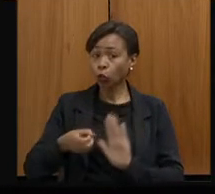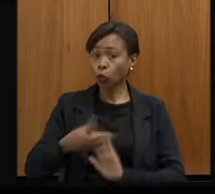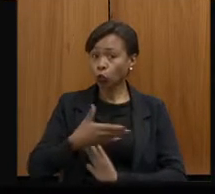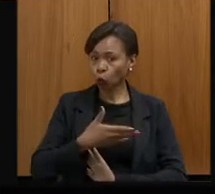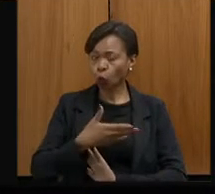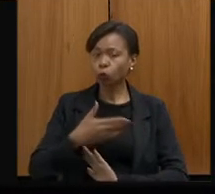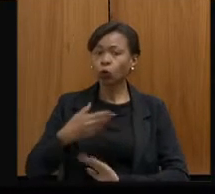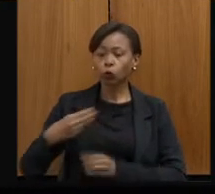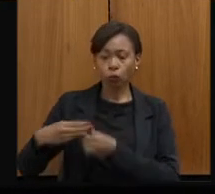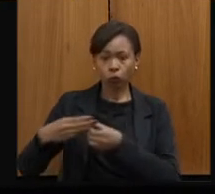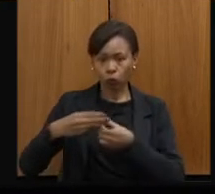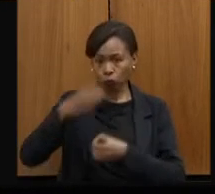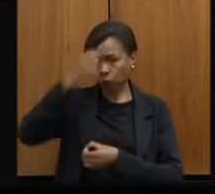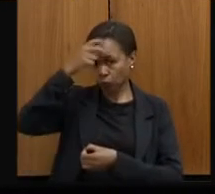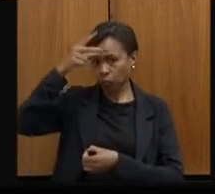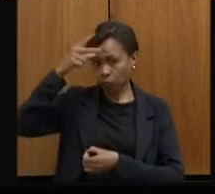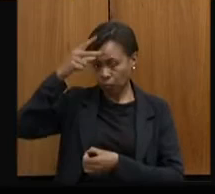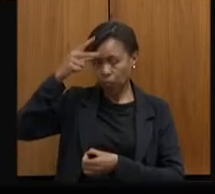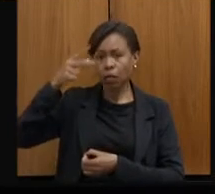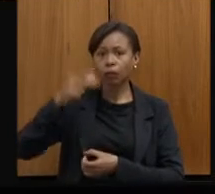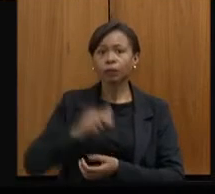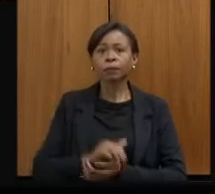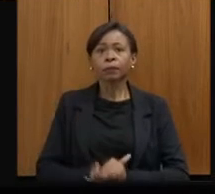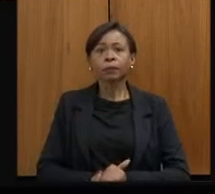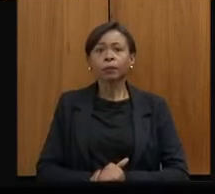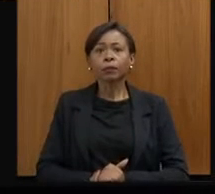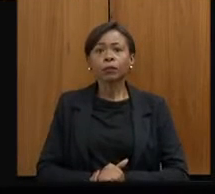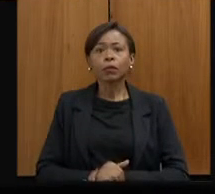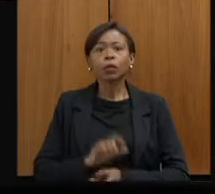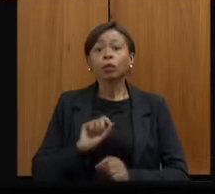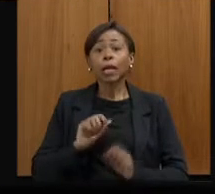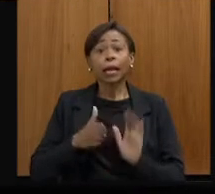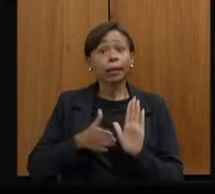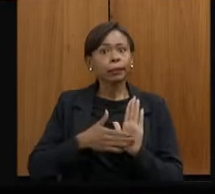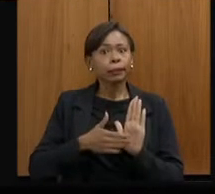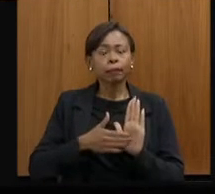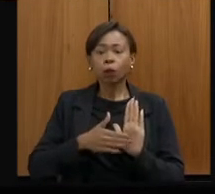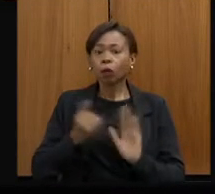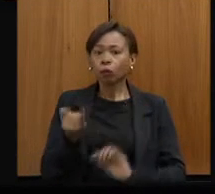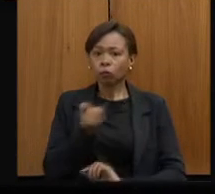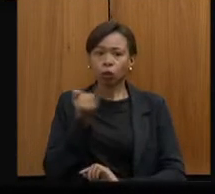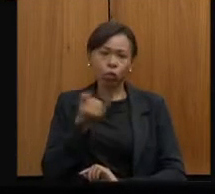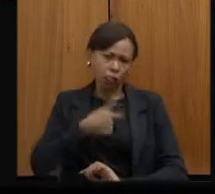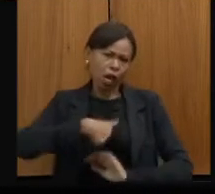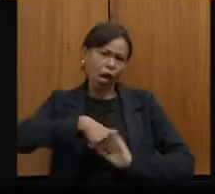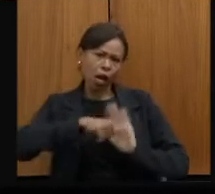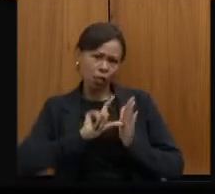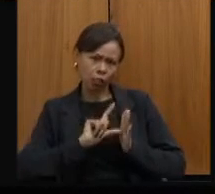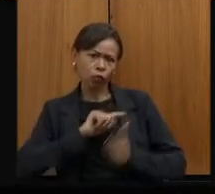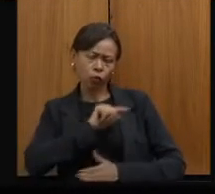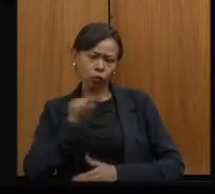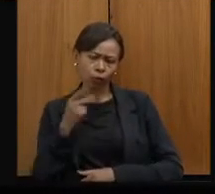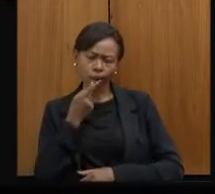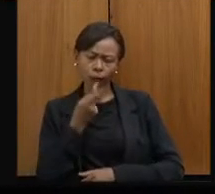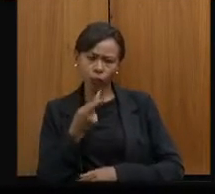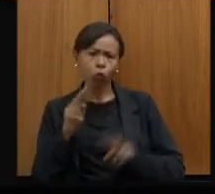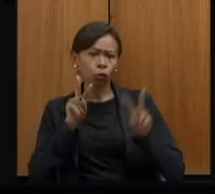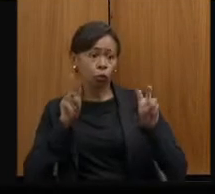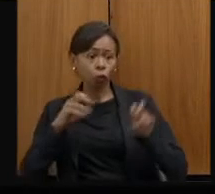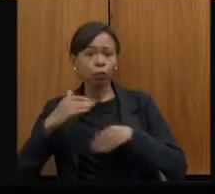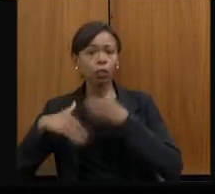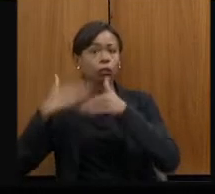buscado essa atuação de maneira premente nessa pauta tão importante, como os colegas já mencionaram, de desenvolvimento